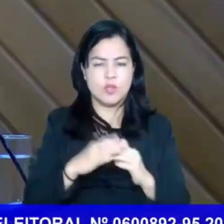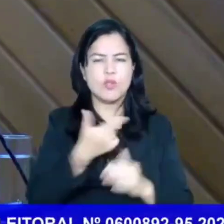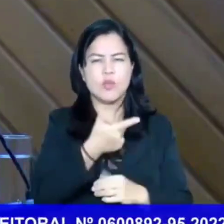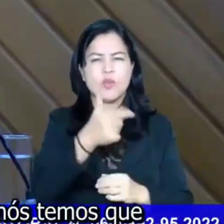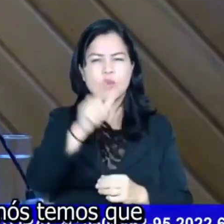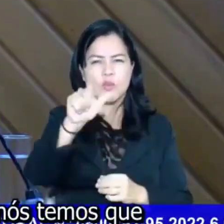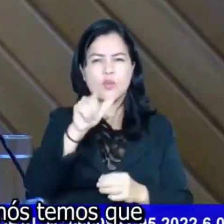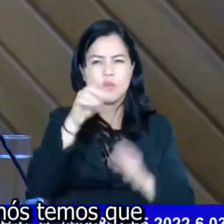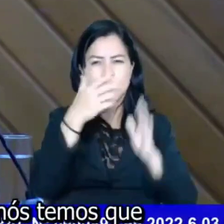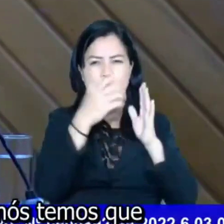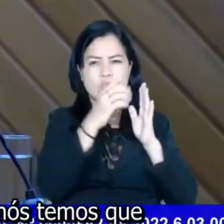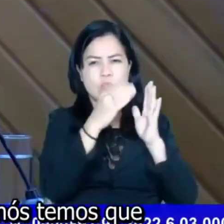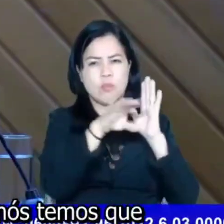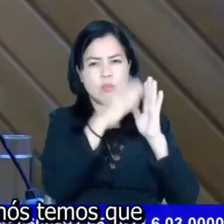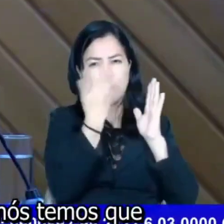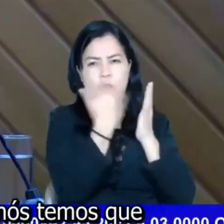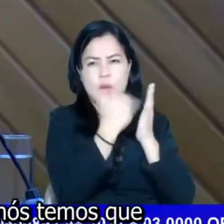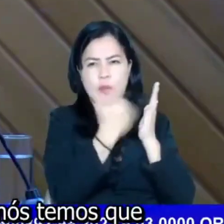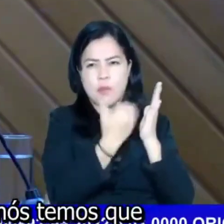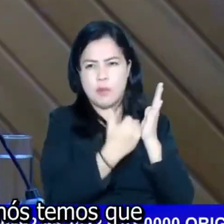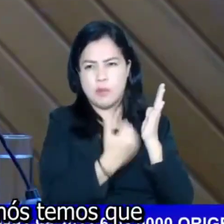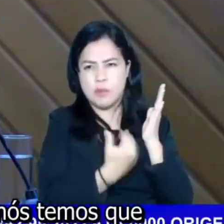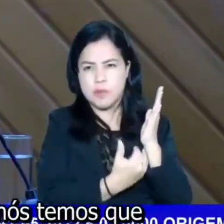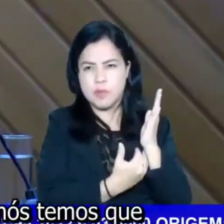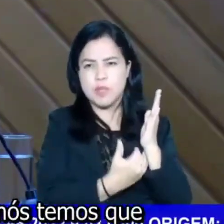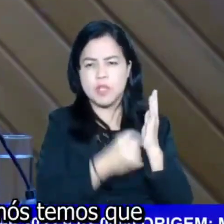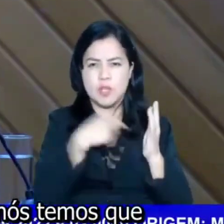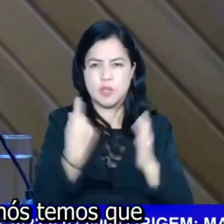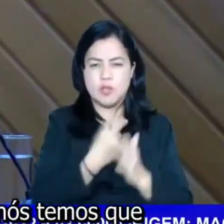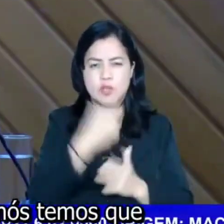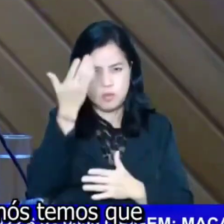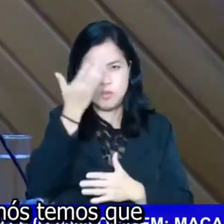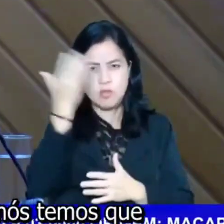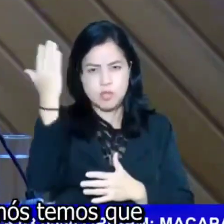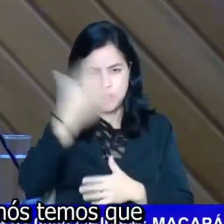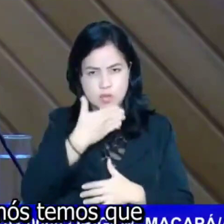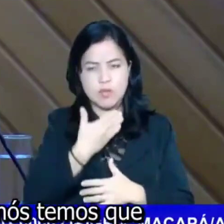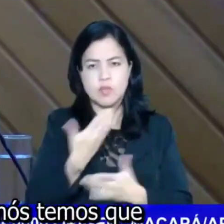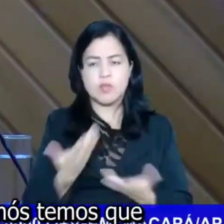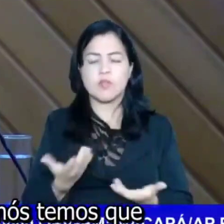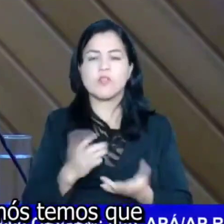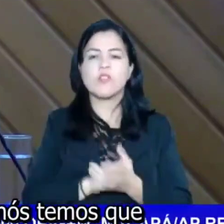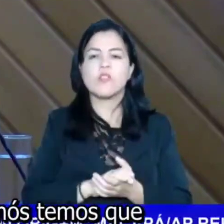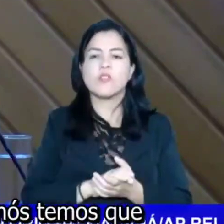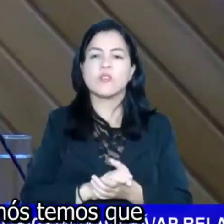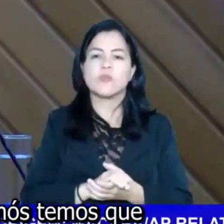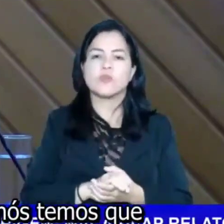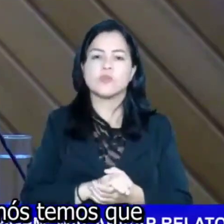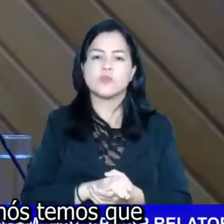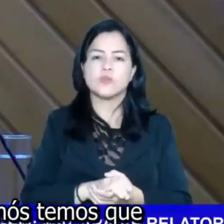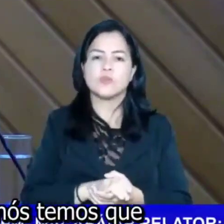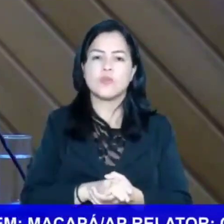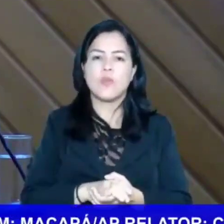nós listamos ali na nossa defesa. Em relação ao mérito, nós temos que...